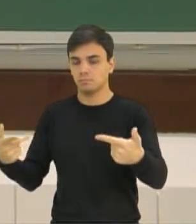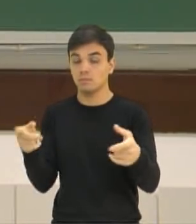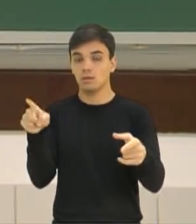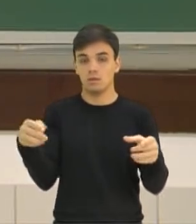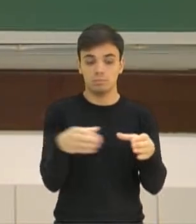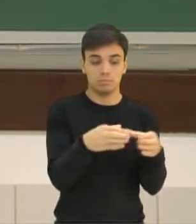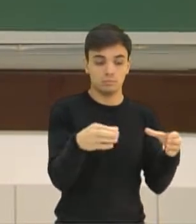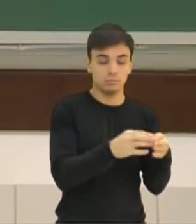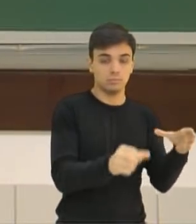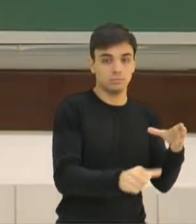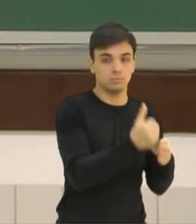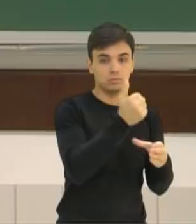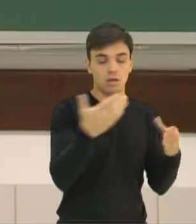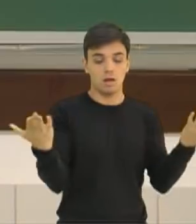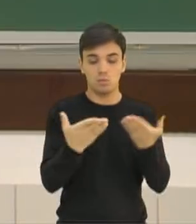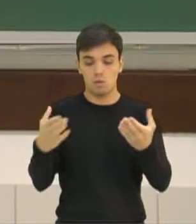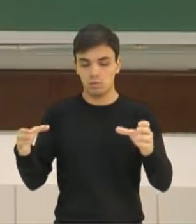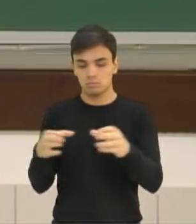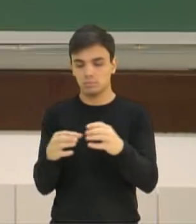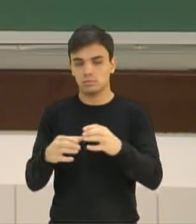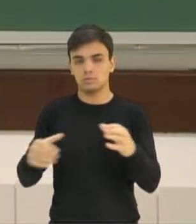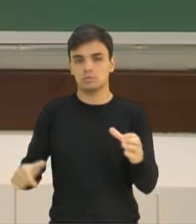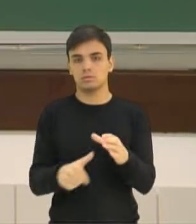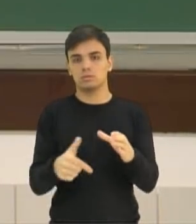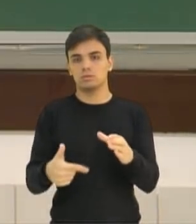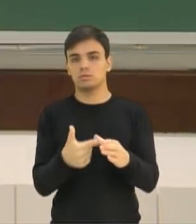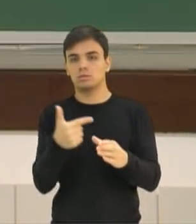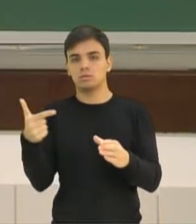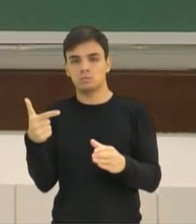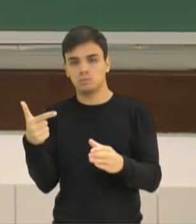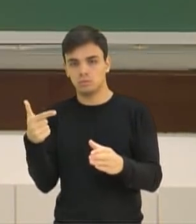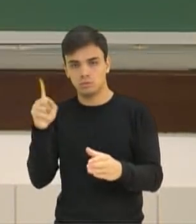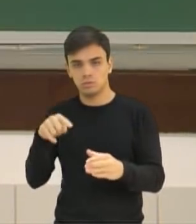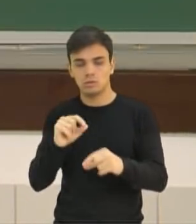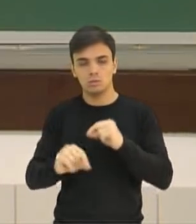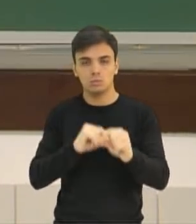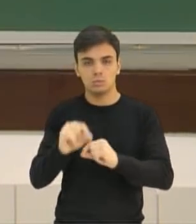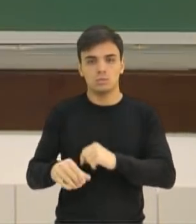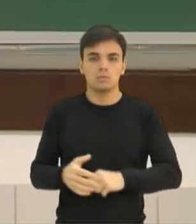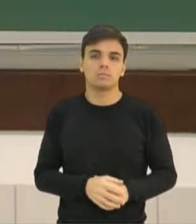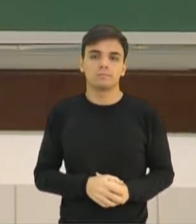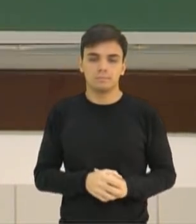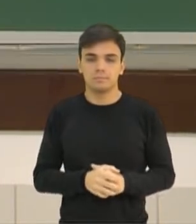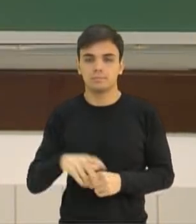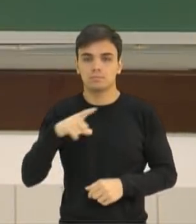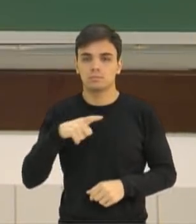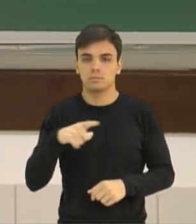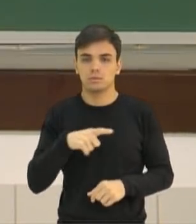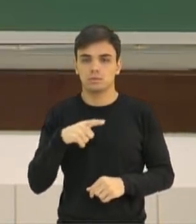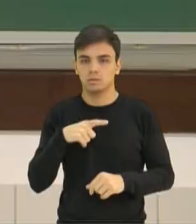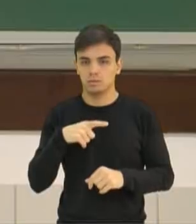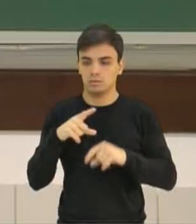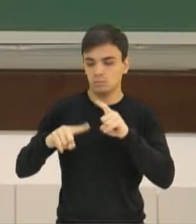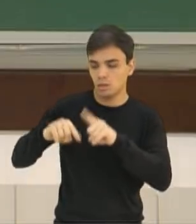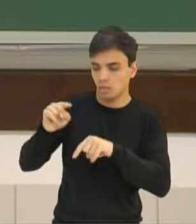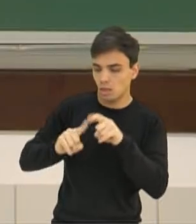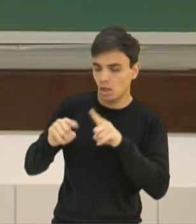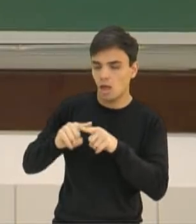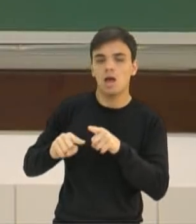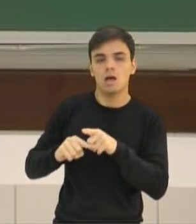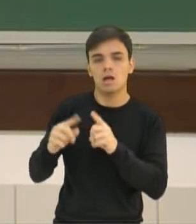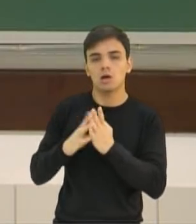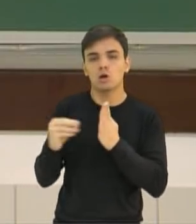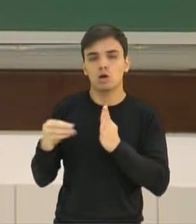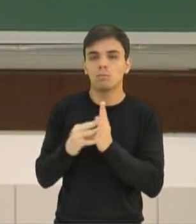primário. Setor secundário, nós temos a indústria, o setor de transformação. Então, eu tenho a matéria-prima, transformo em produtos,